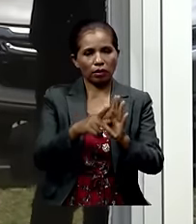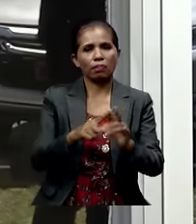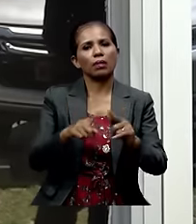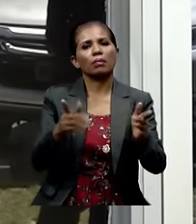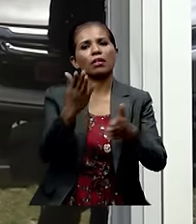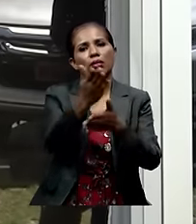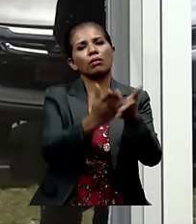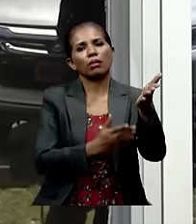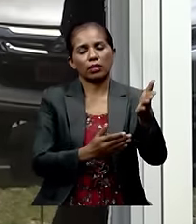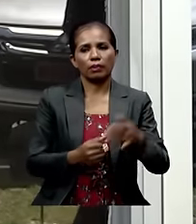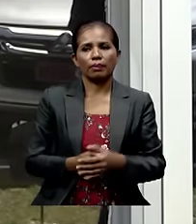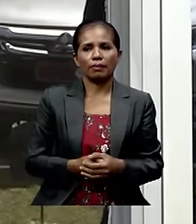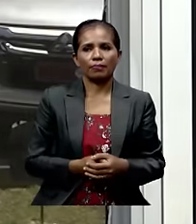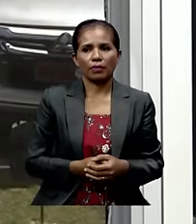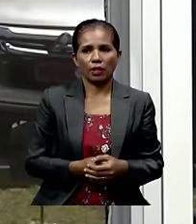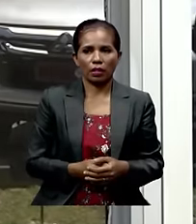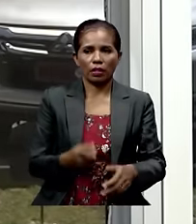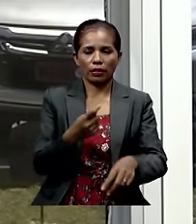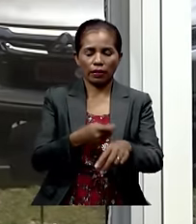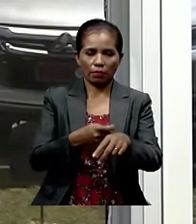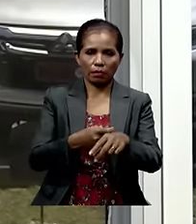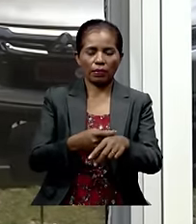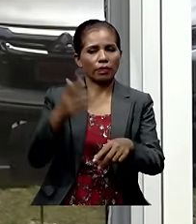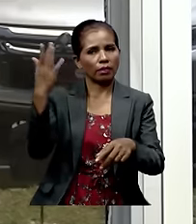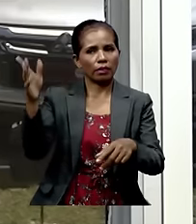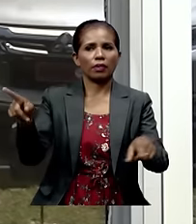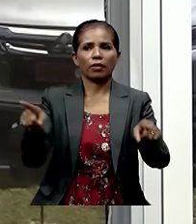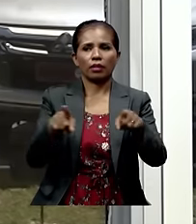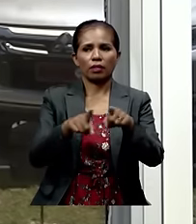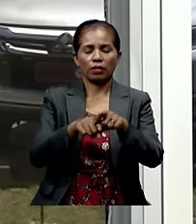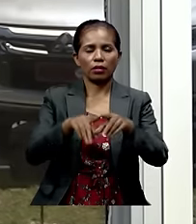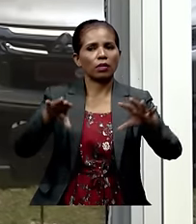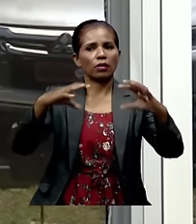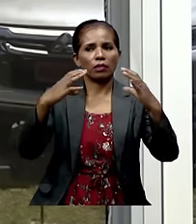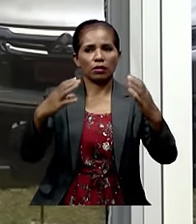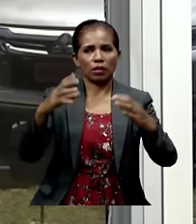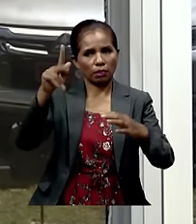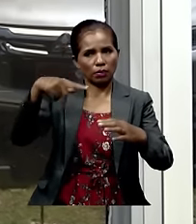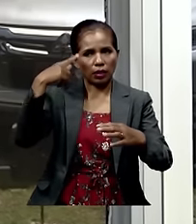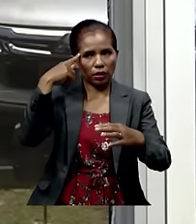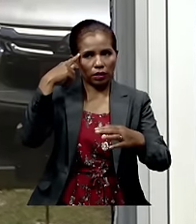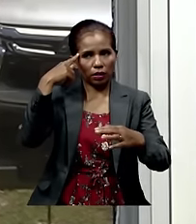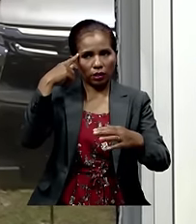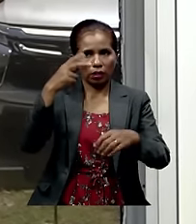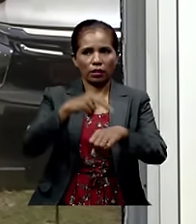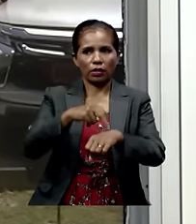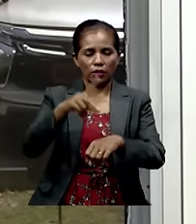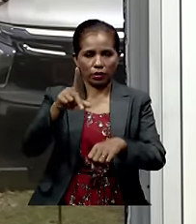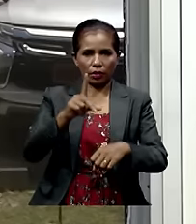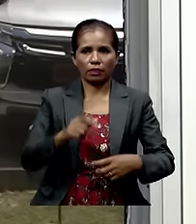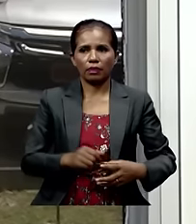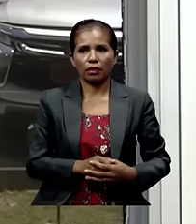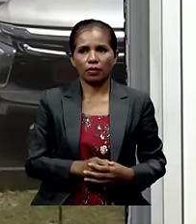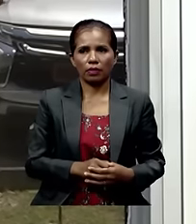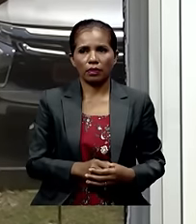Secretario General Fretilinho Ninian, i momento ne ne ba anesan comisario politico nacional.